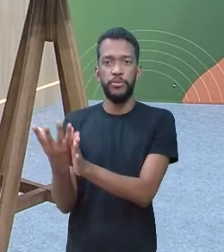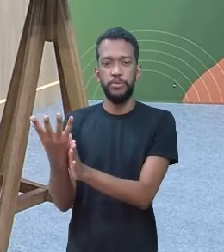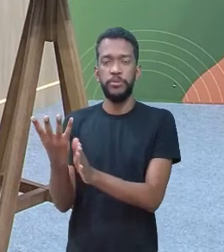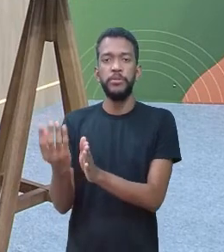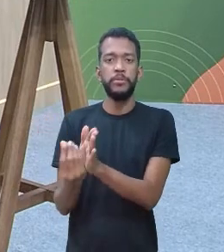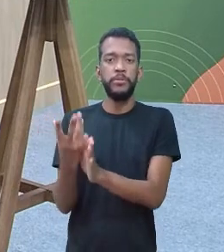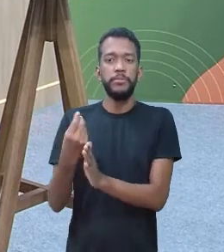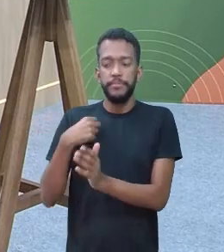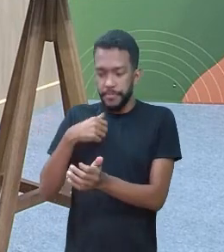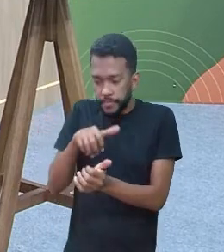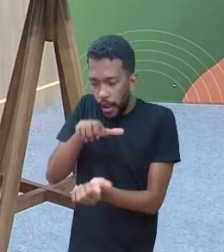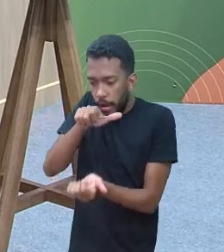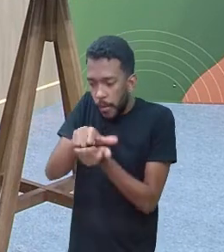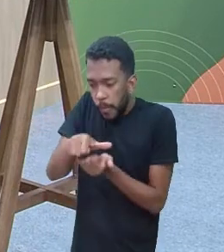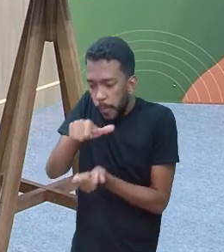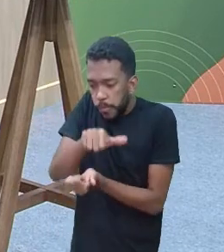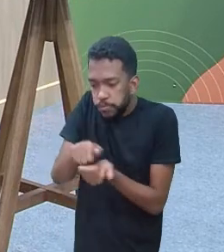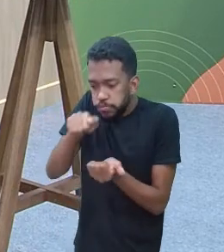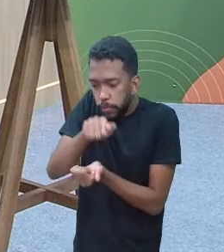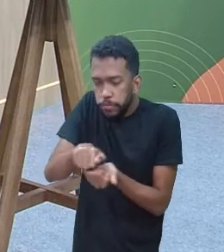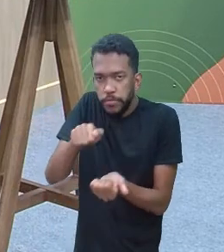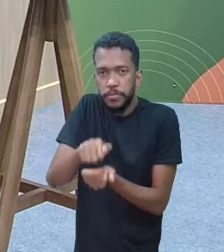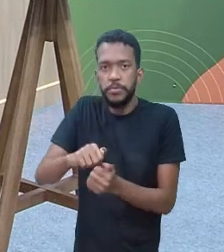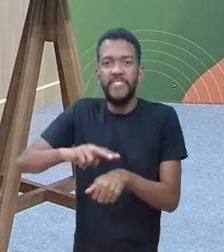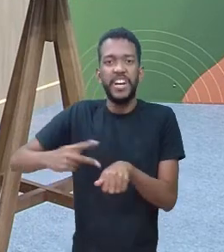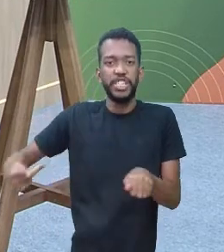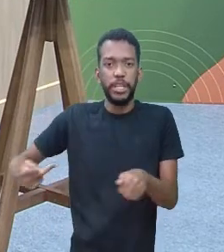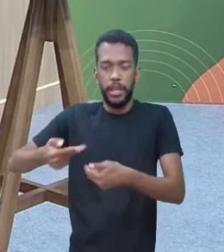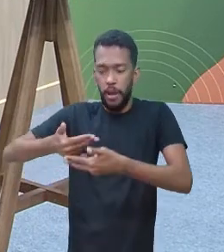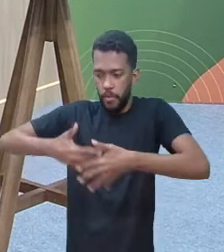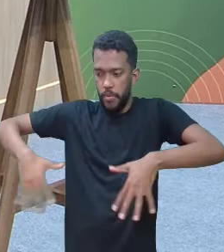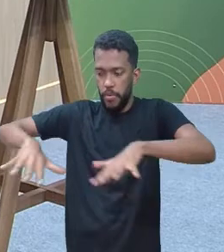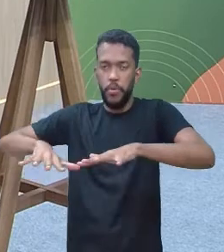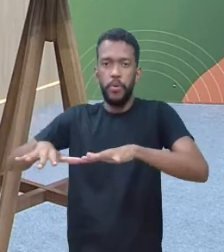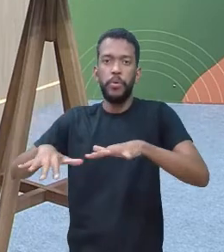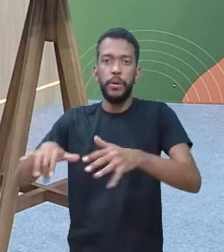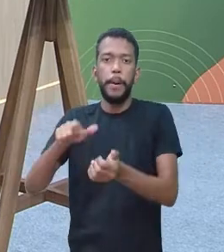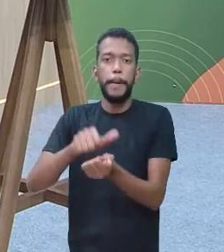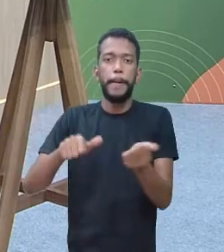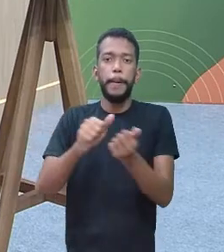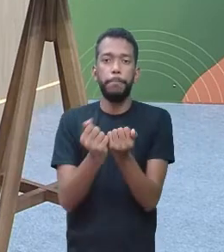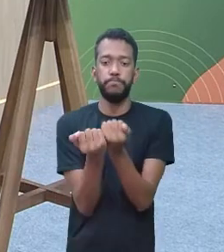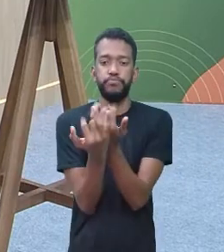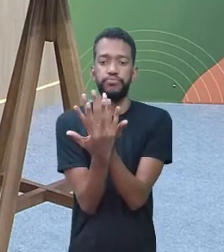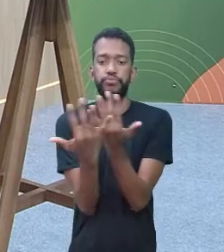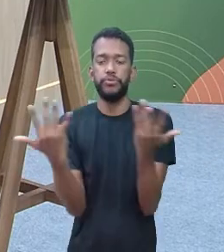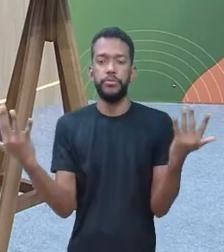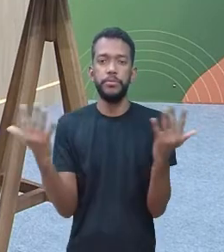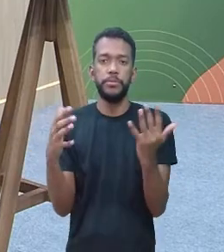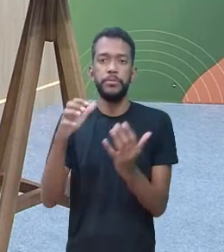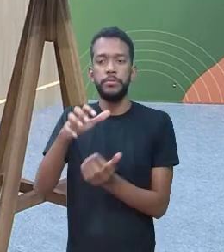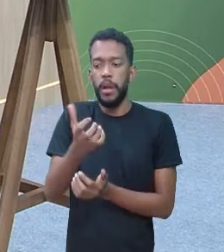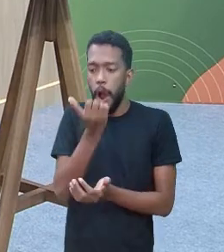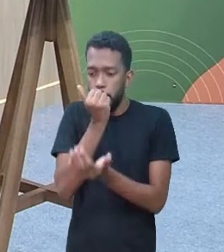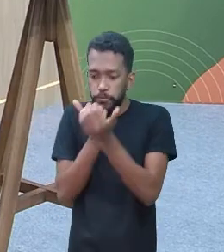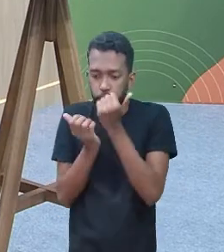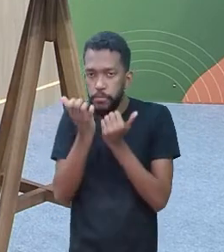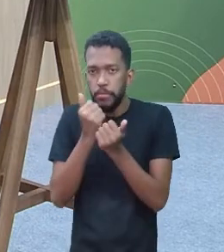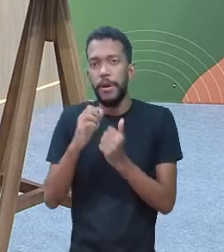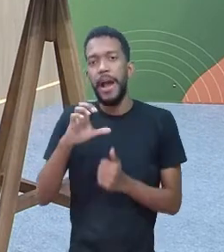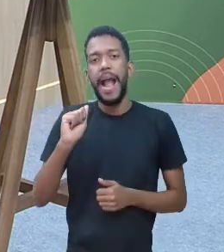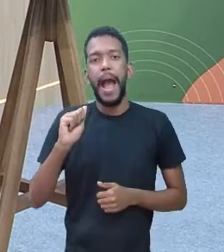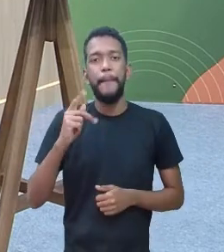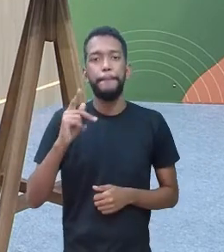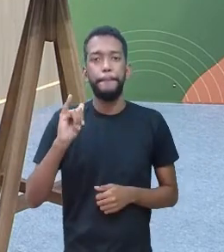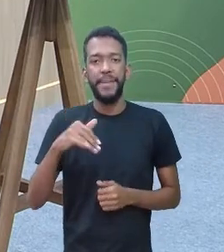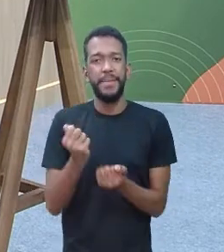de um herbívoro. Ela está se alimentando de vegetais. O pasto que Miguelito se referiu são vegetais. Seria o capim, não é, pessoal?